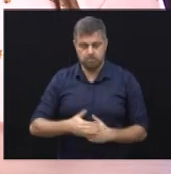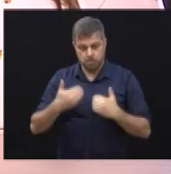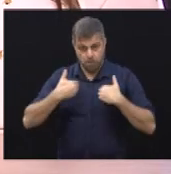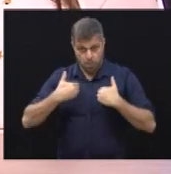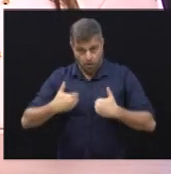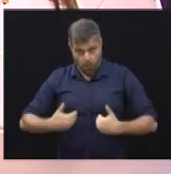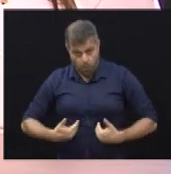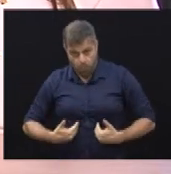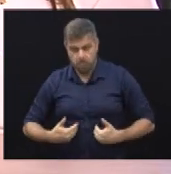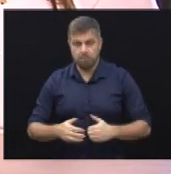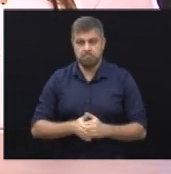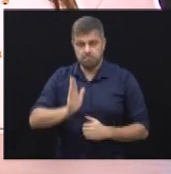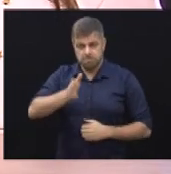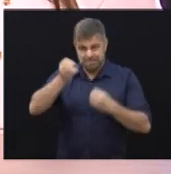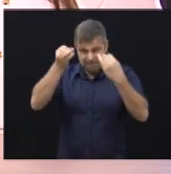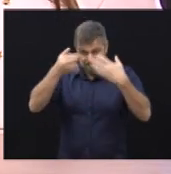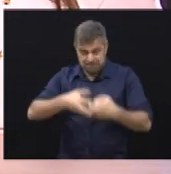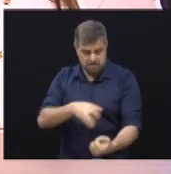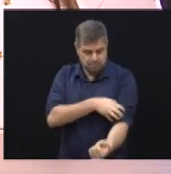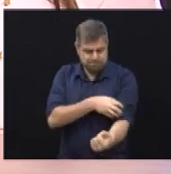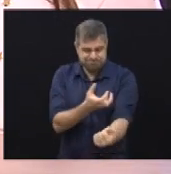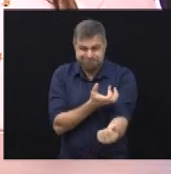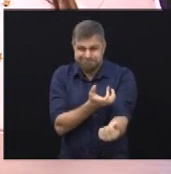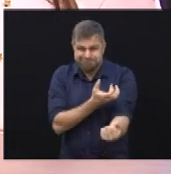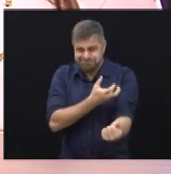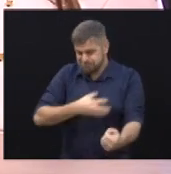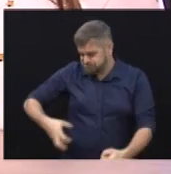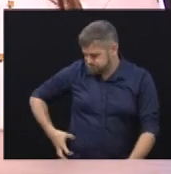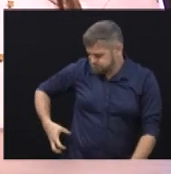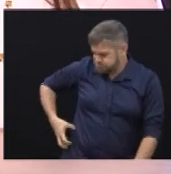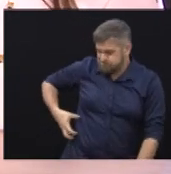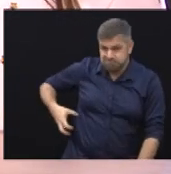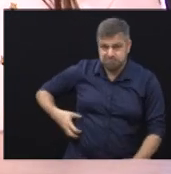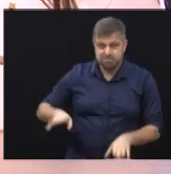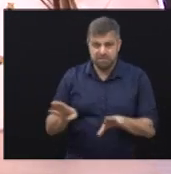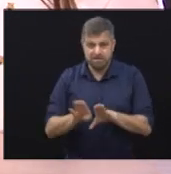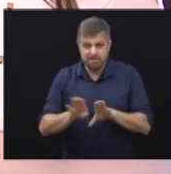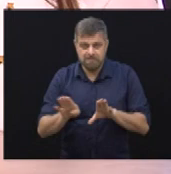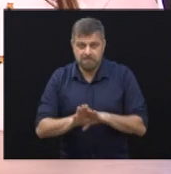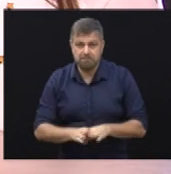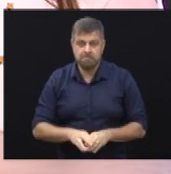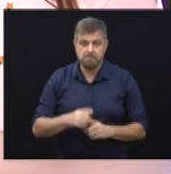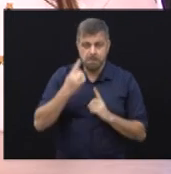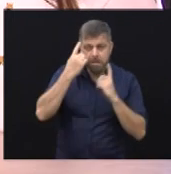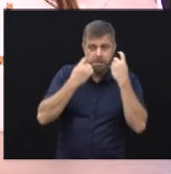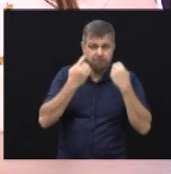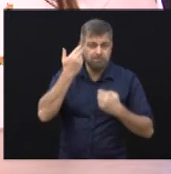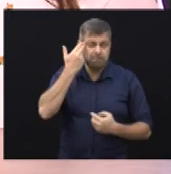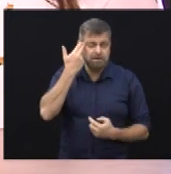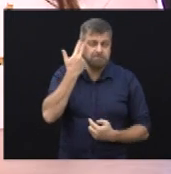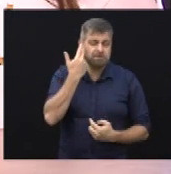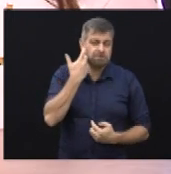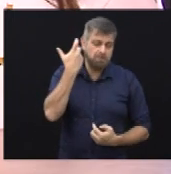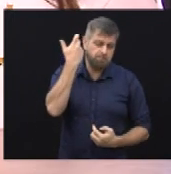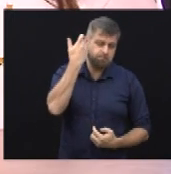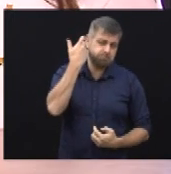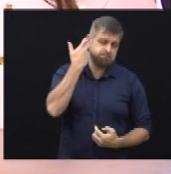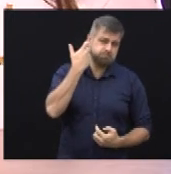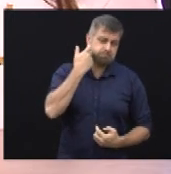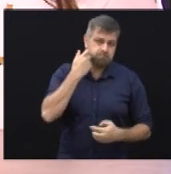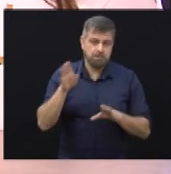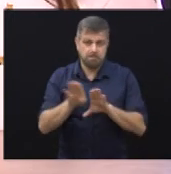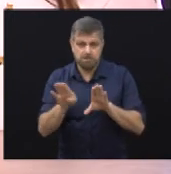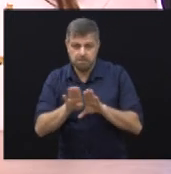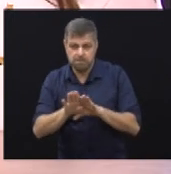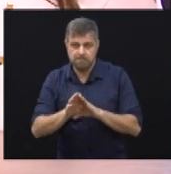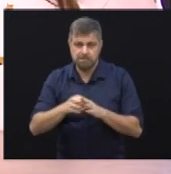Corporal, como eu falei, é celulite e gordura localizada, mas a questão facial também a gente tem a questão do